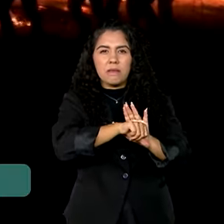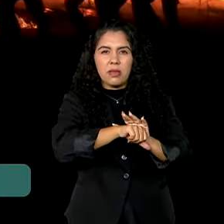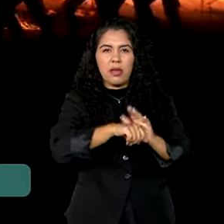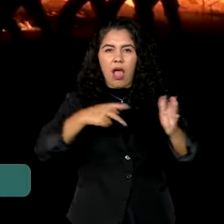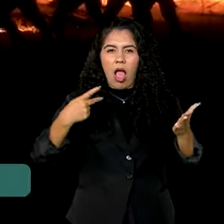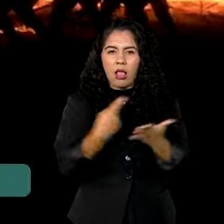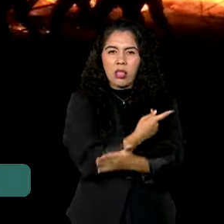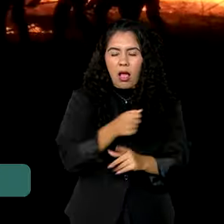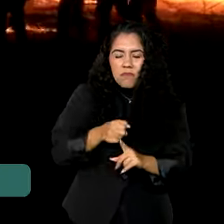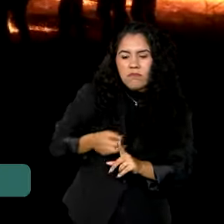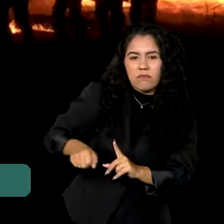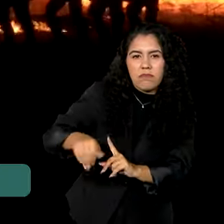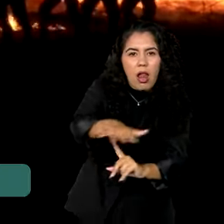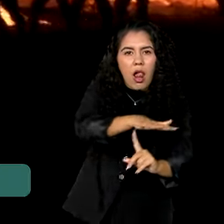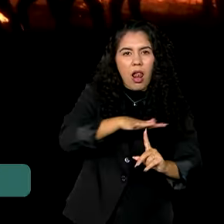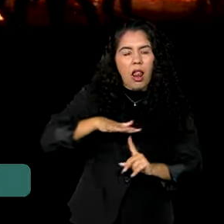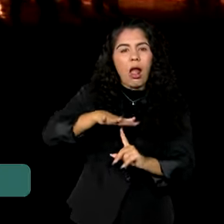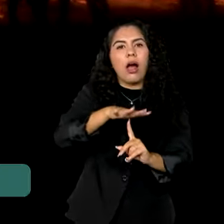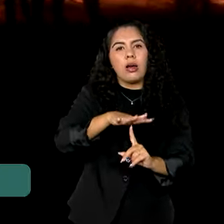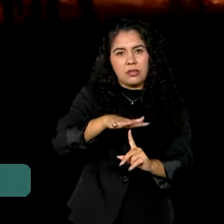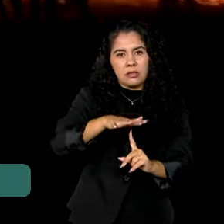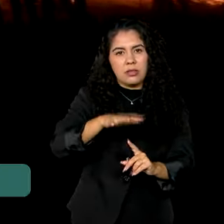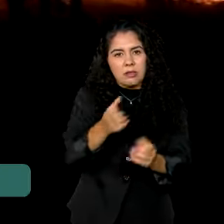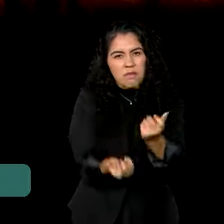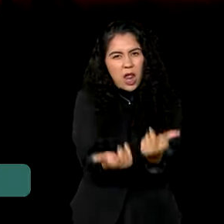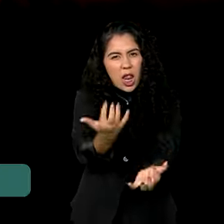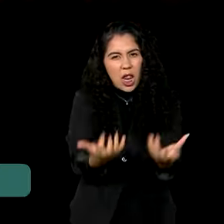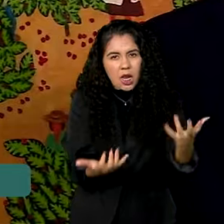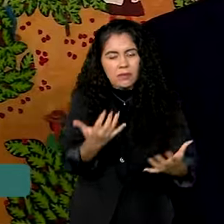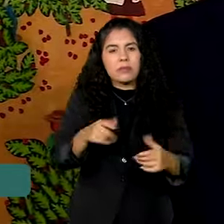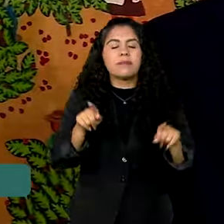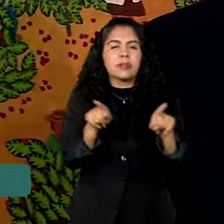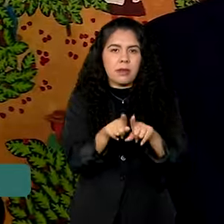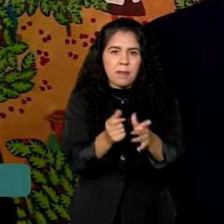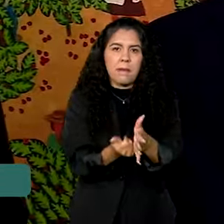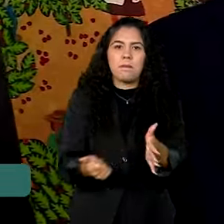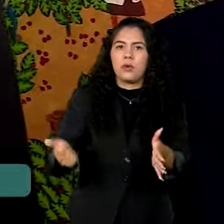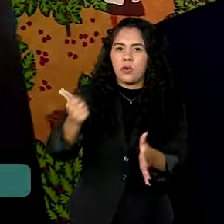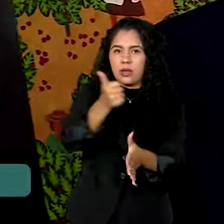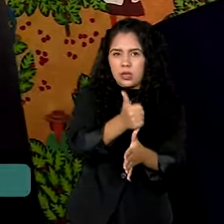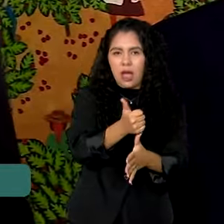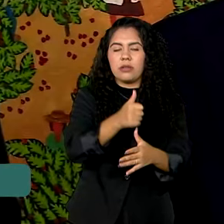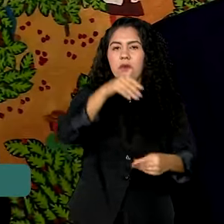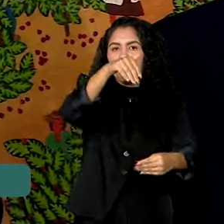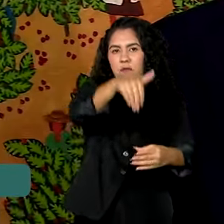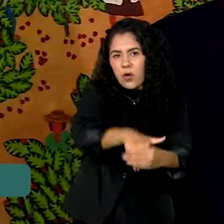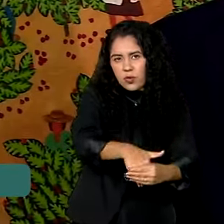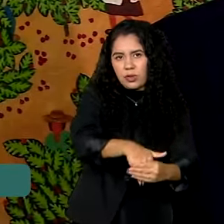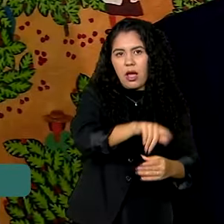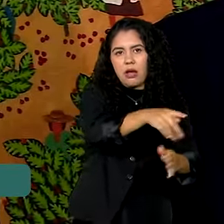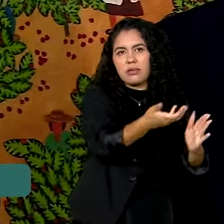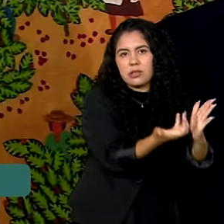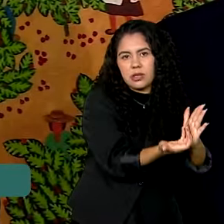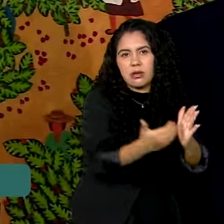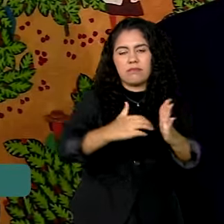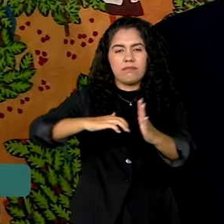queimadas, também é prioridade na pauta de votações. O governo já solicitou na Câmara, em